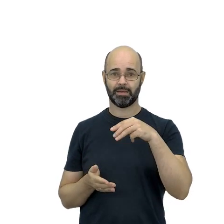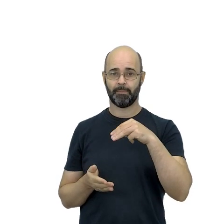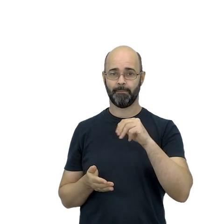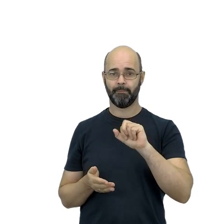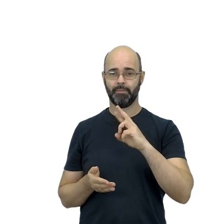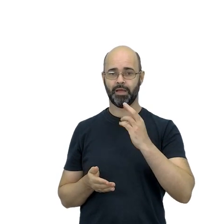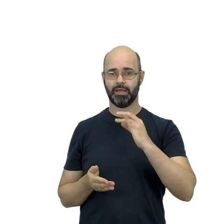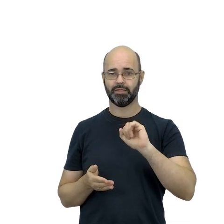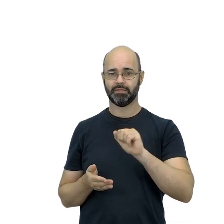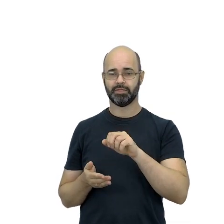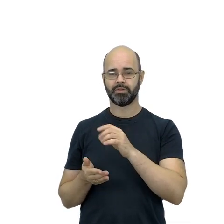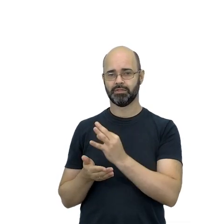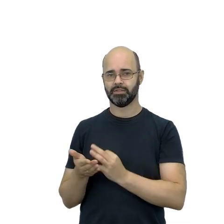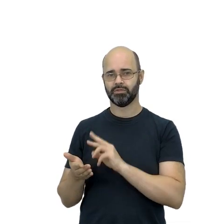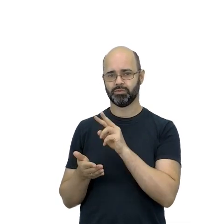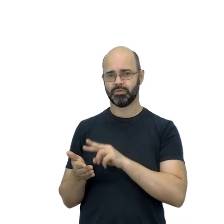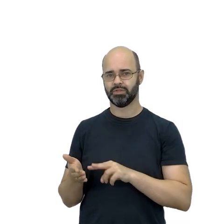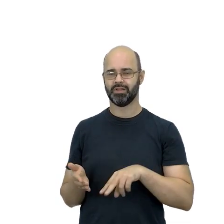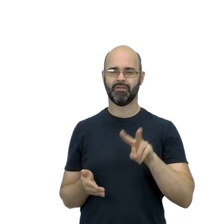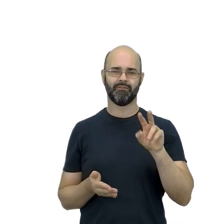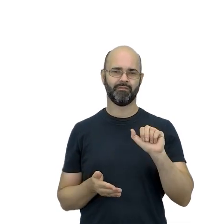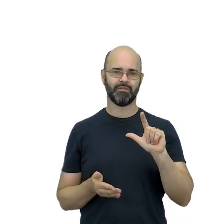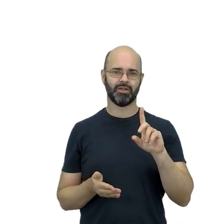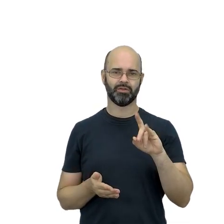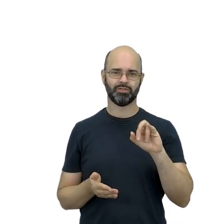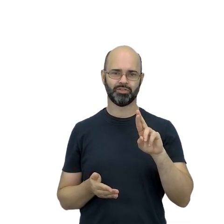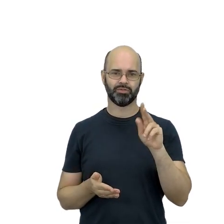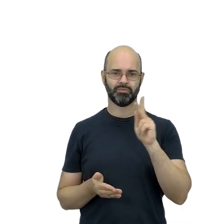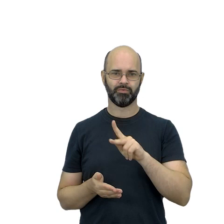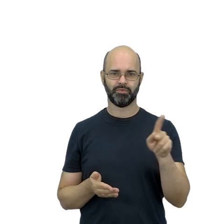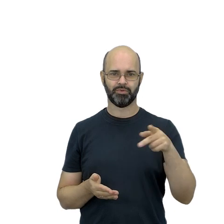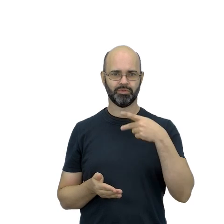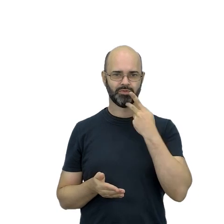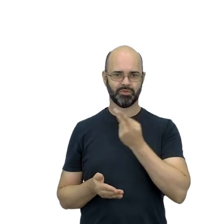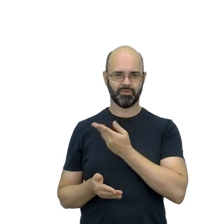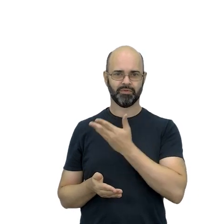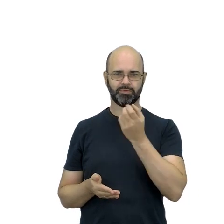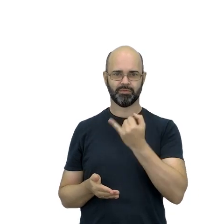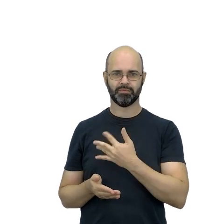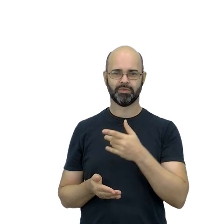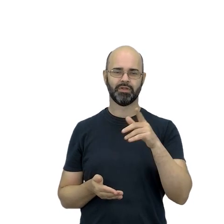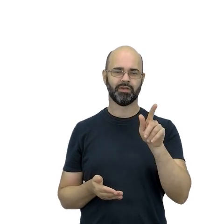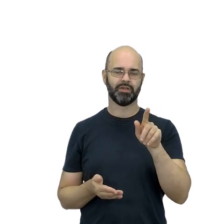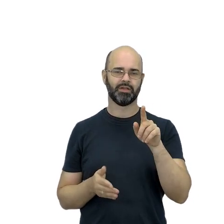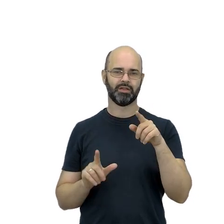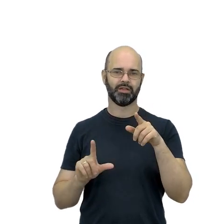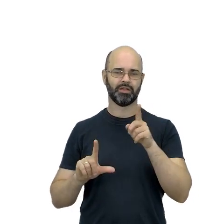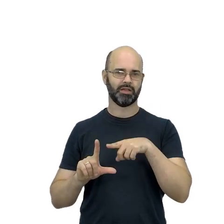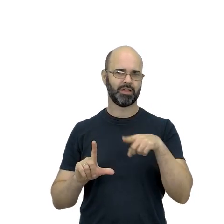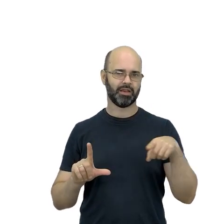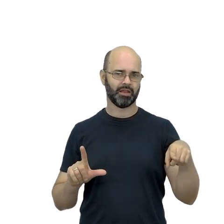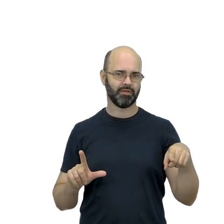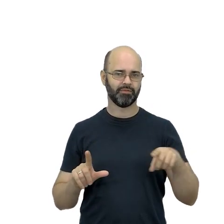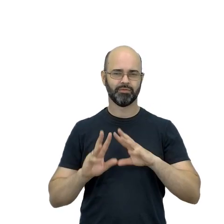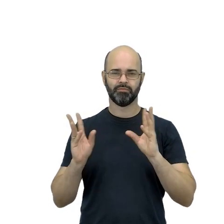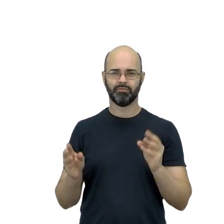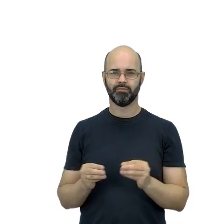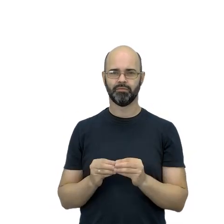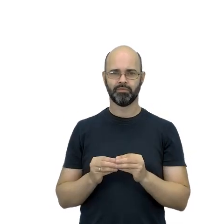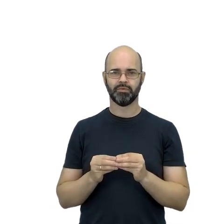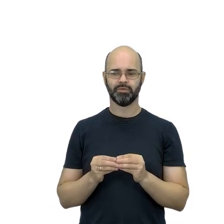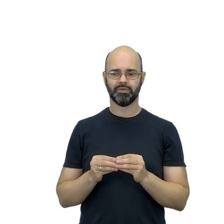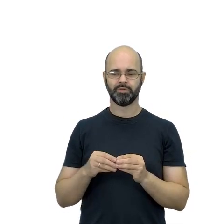a análise feita pelo professor Valdir em relação ao gráfico, não é? Como os gráficos sintetizaram, então, todas as ideias que